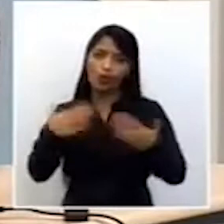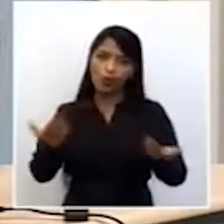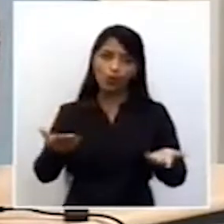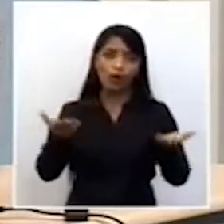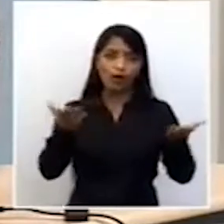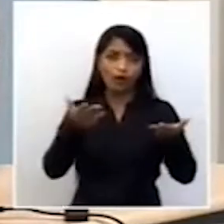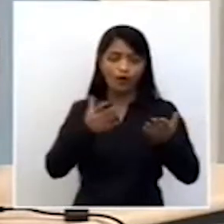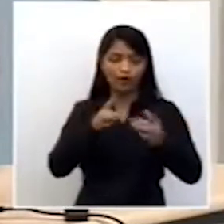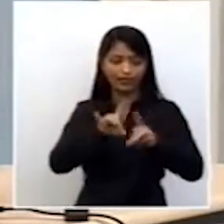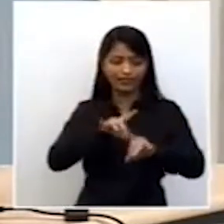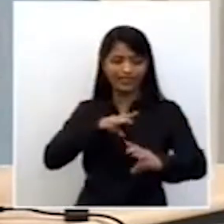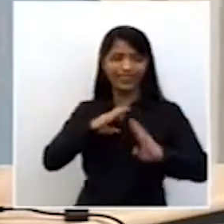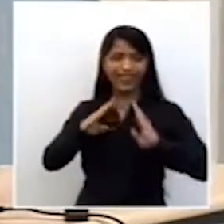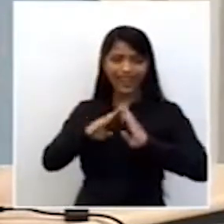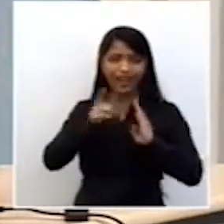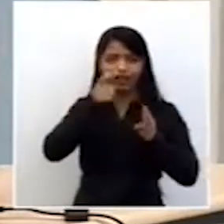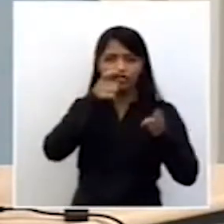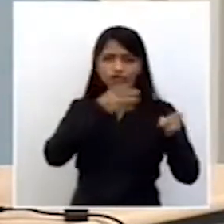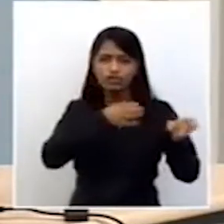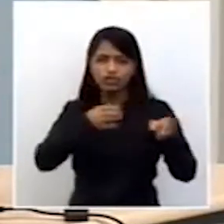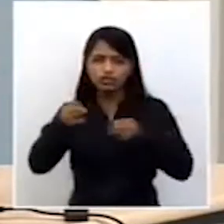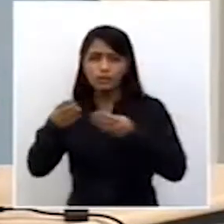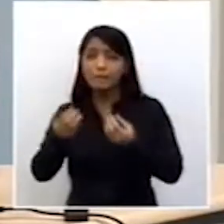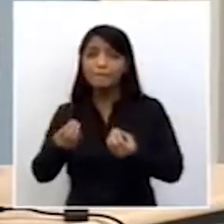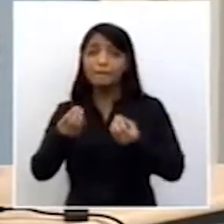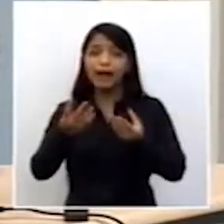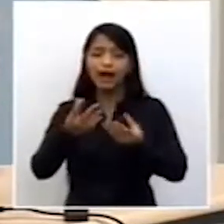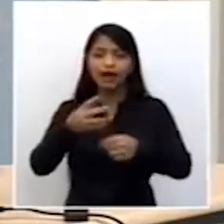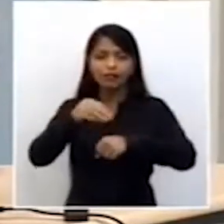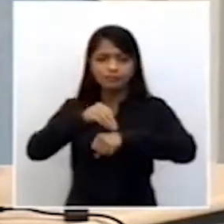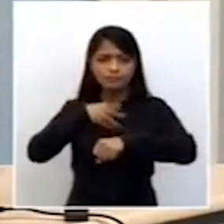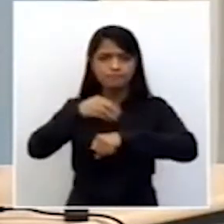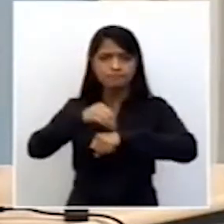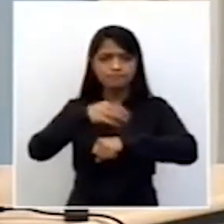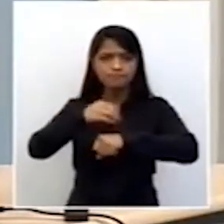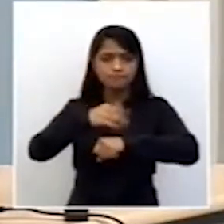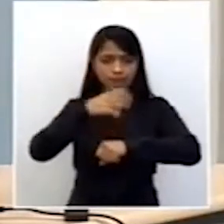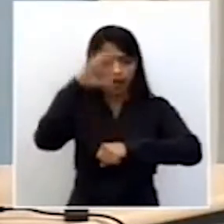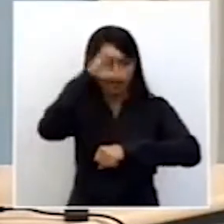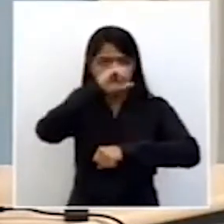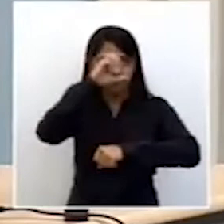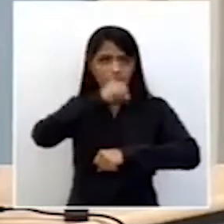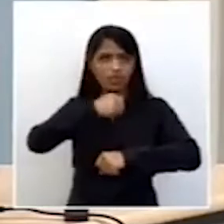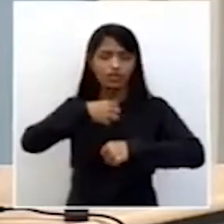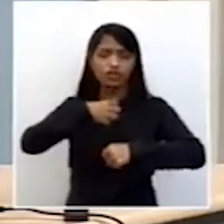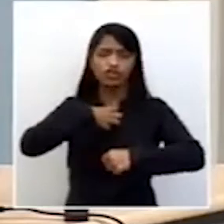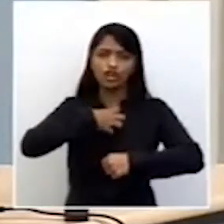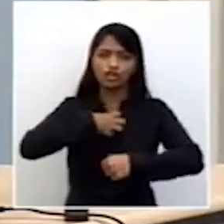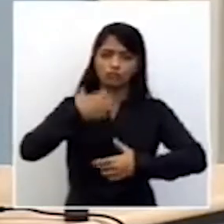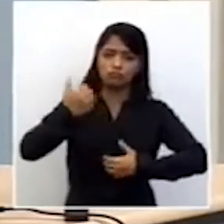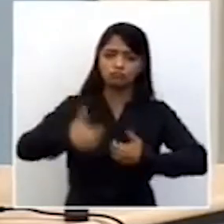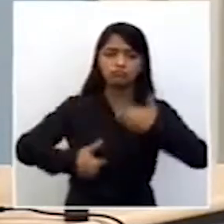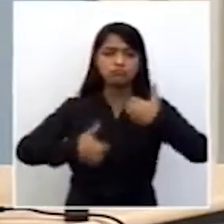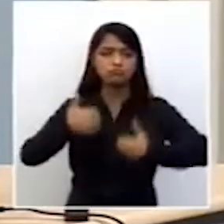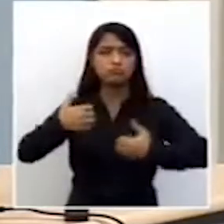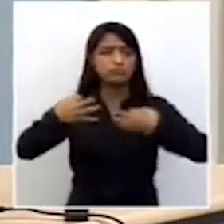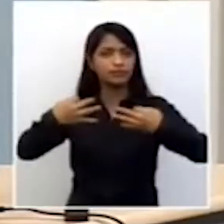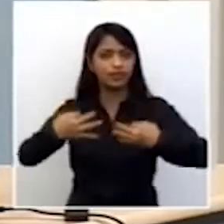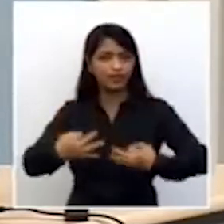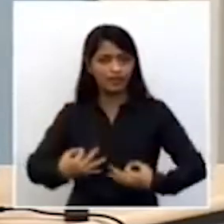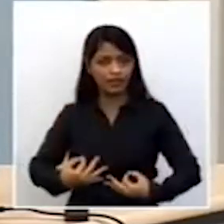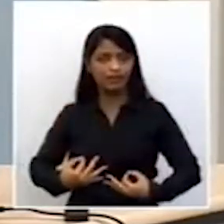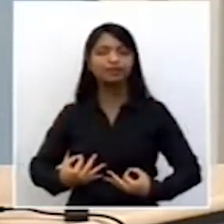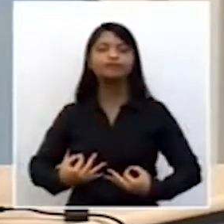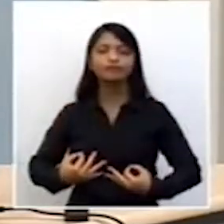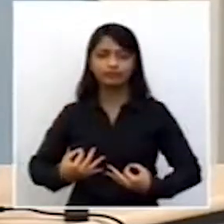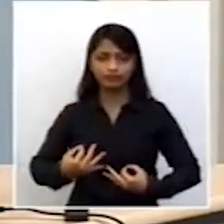verdade, precisam se aperfeiçoar um pouquinho mais na norma padrão, né? É para isso mesmo. Então, eu preciso estar